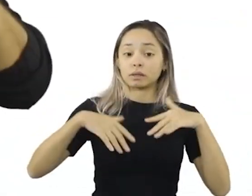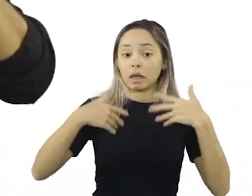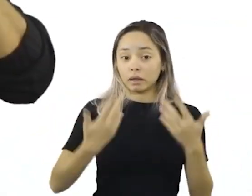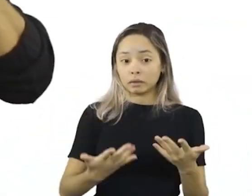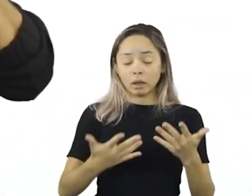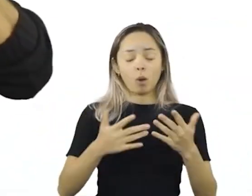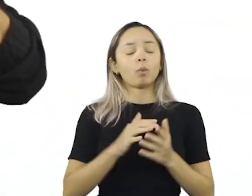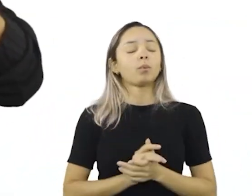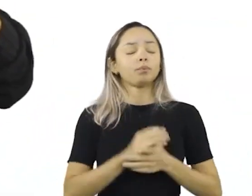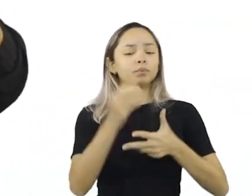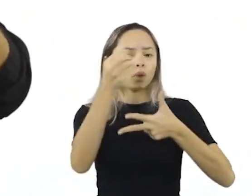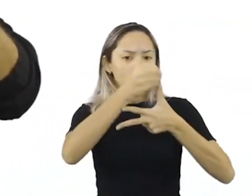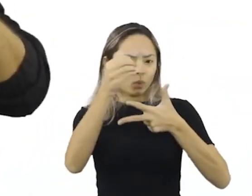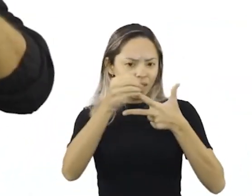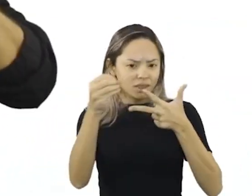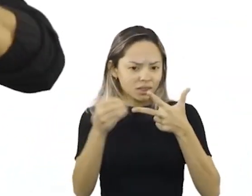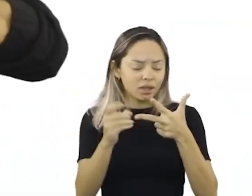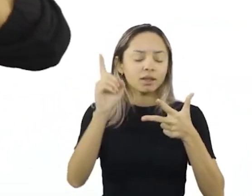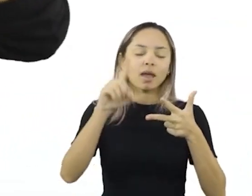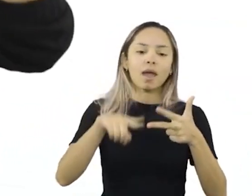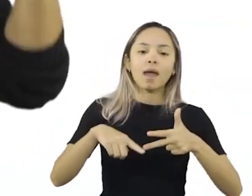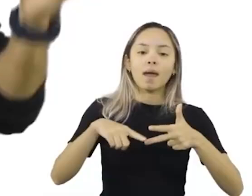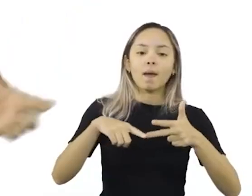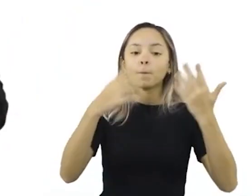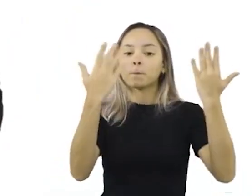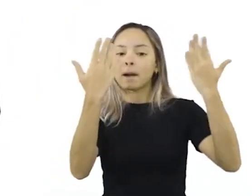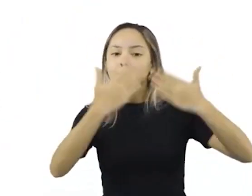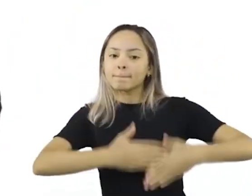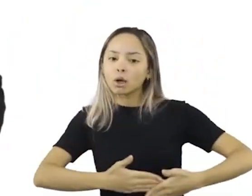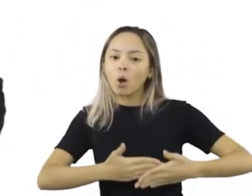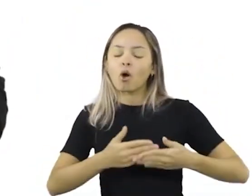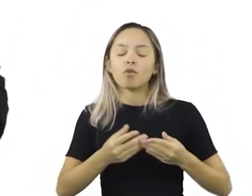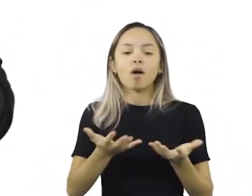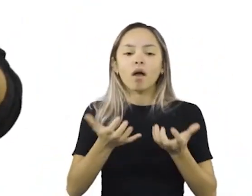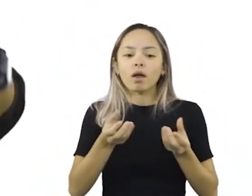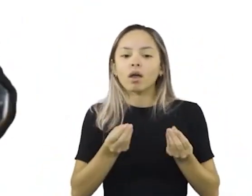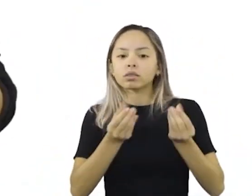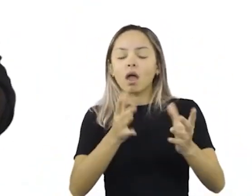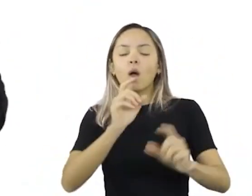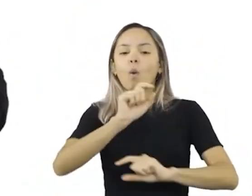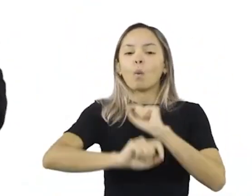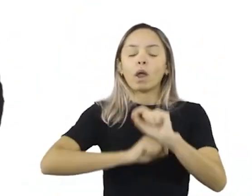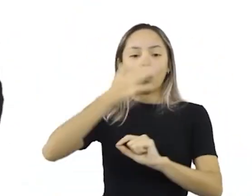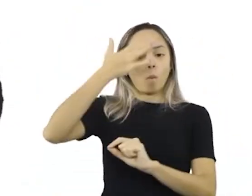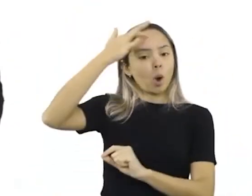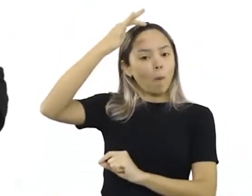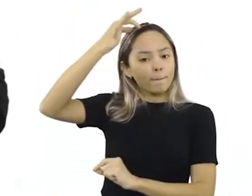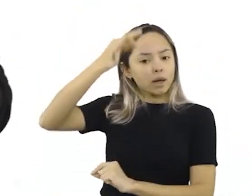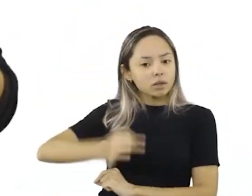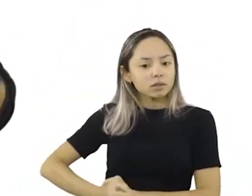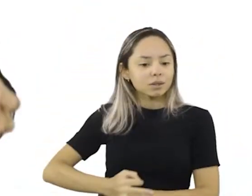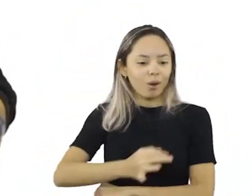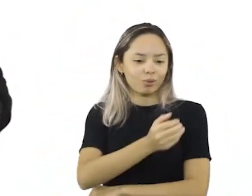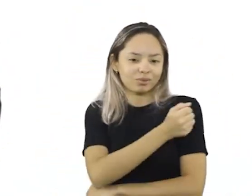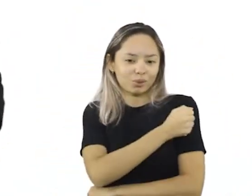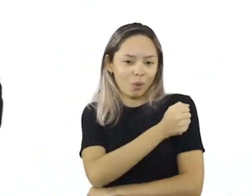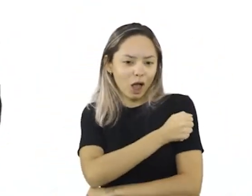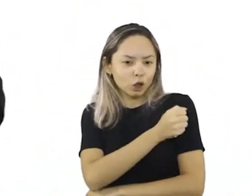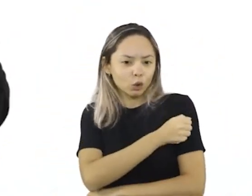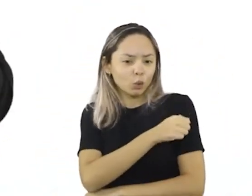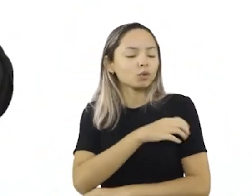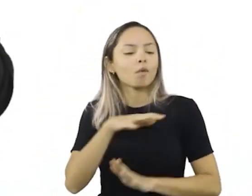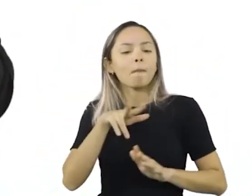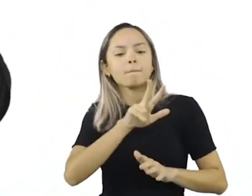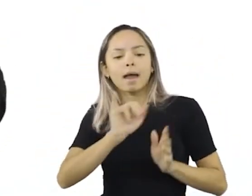Enem, que é uma prova que busca a compreensão mais ampla do candidato, muitas vezes ele busca isso ali em suas